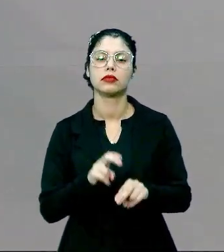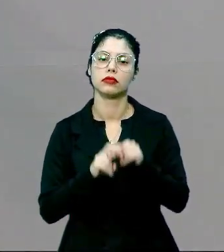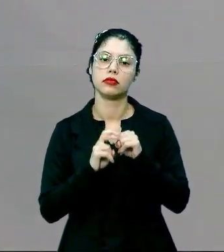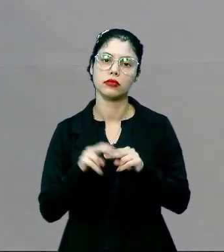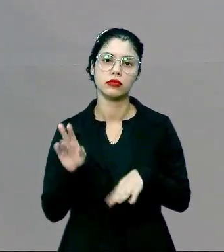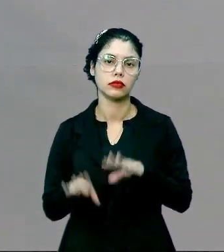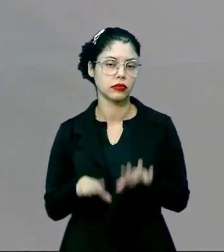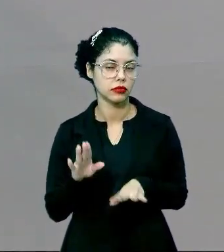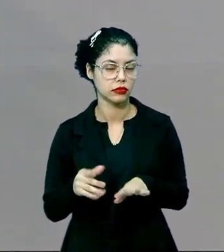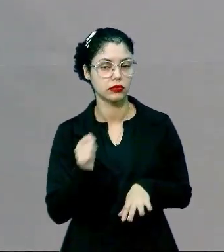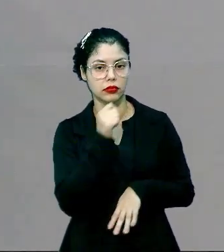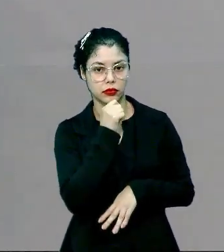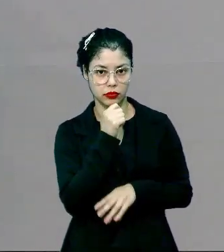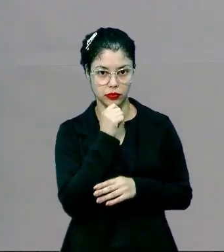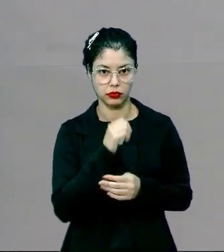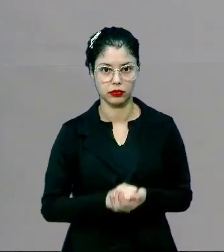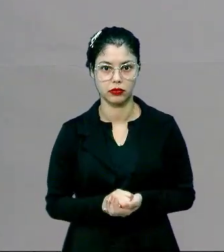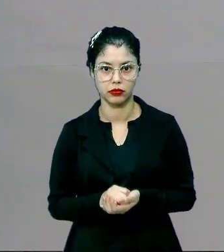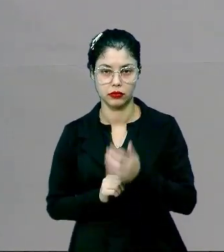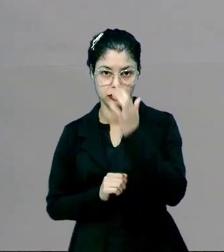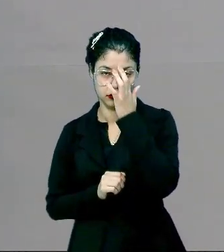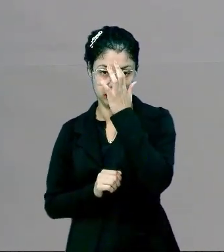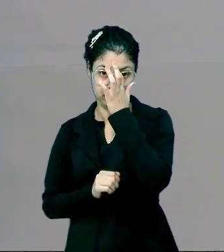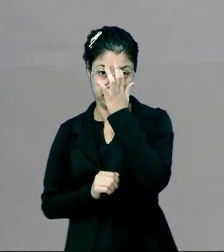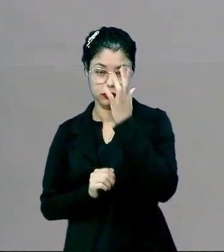por isso que muitas vezes uma das